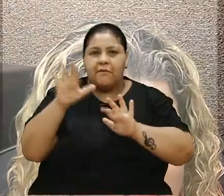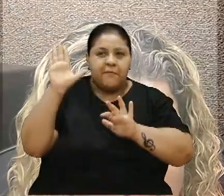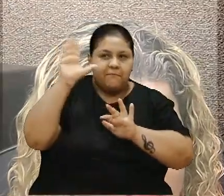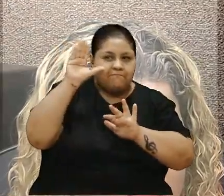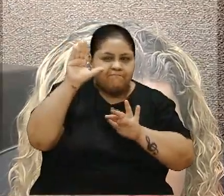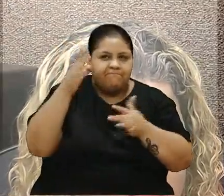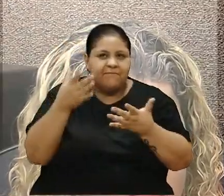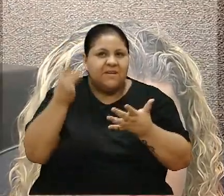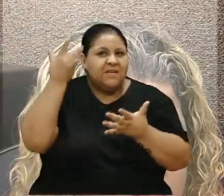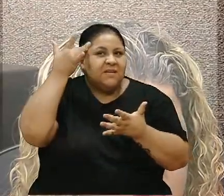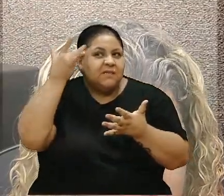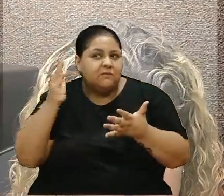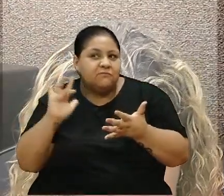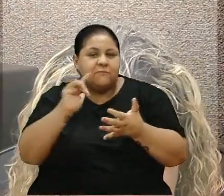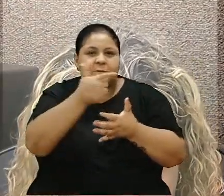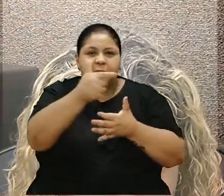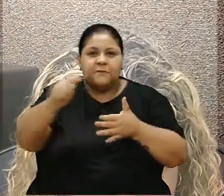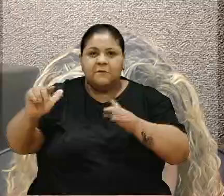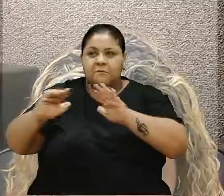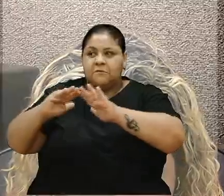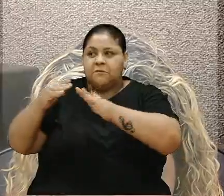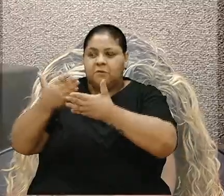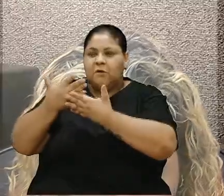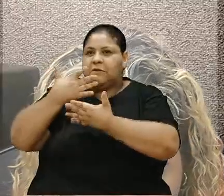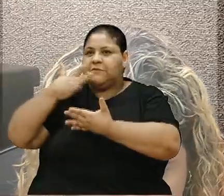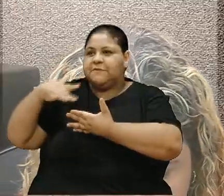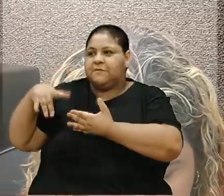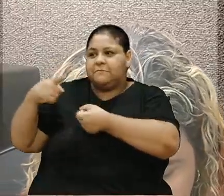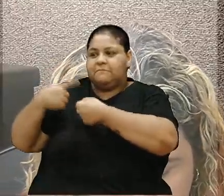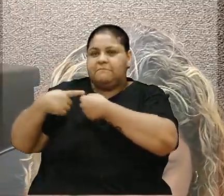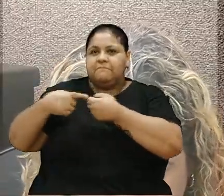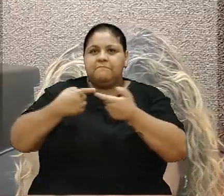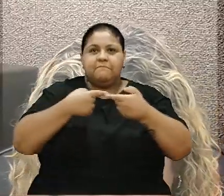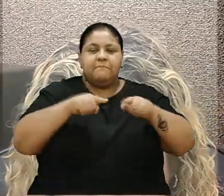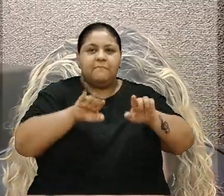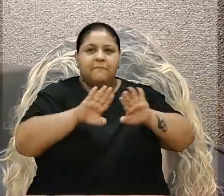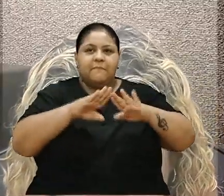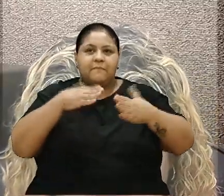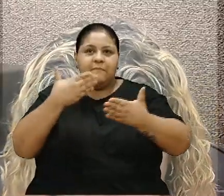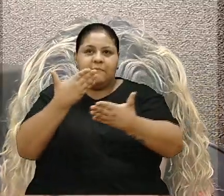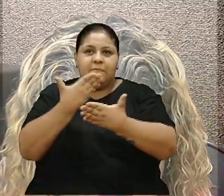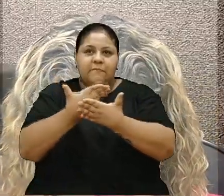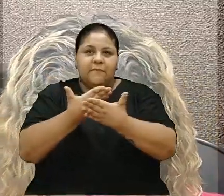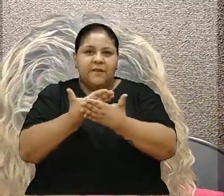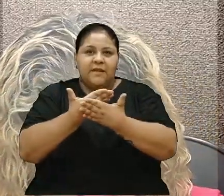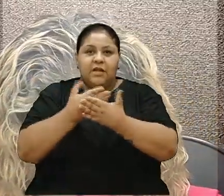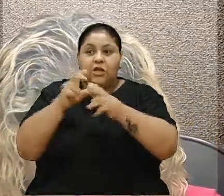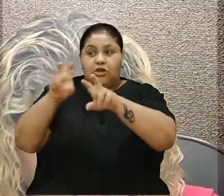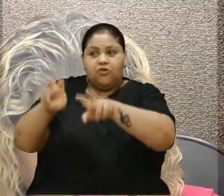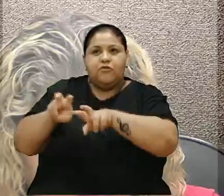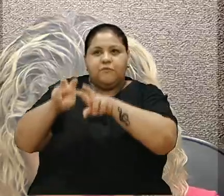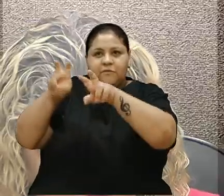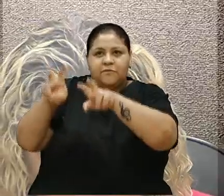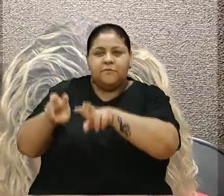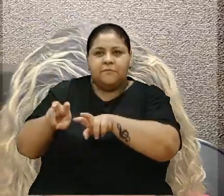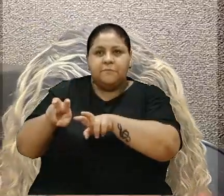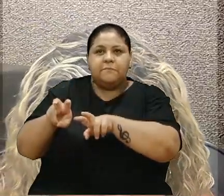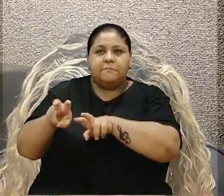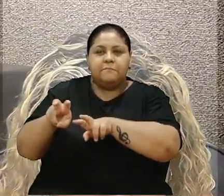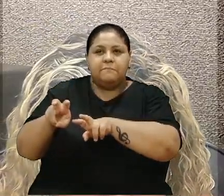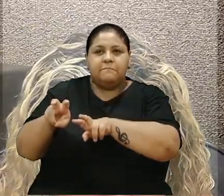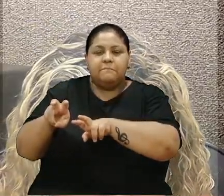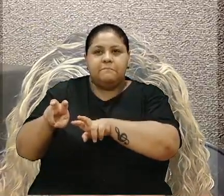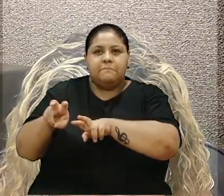acontecendo, eu não sei nas demais escolinhas infantis da cidade, mas a escolinha Nona Égida de Fazenda Souza, que foi um projeto meu,